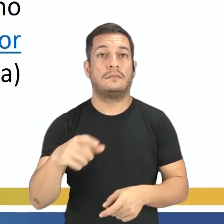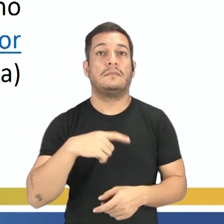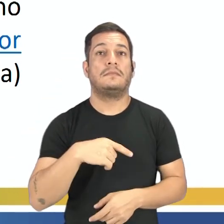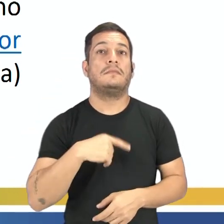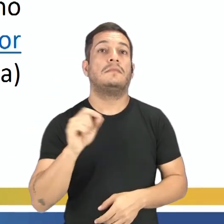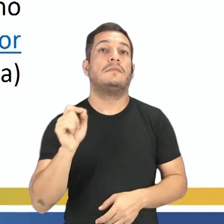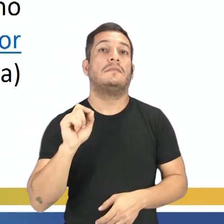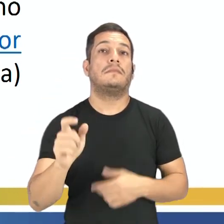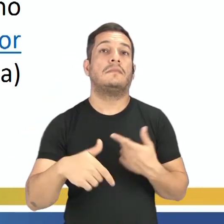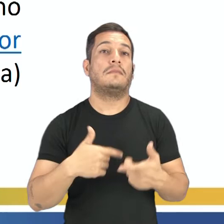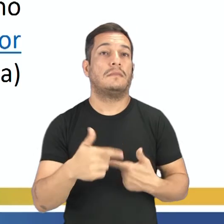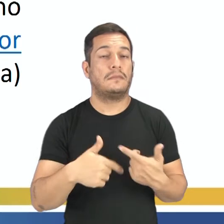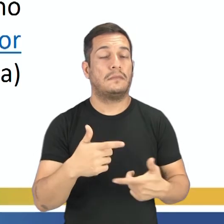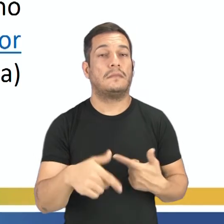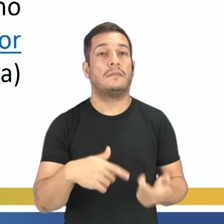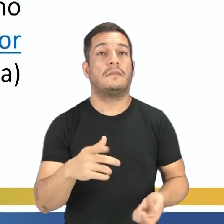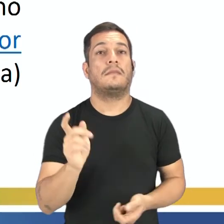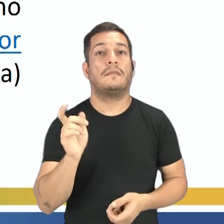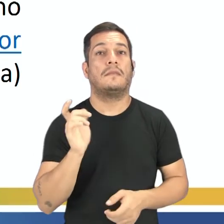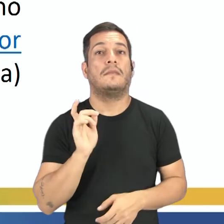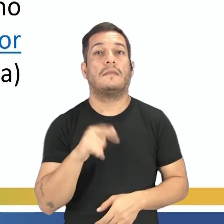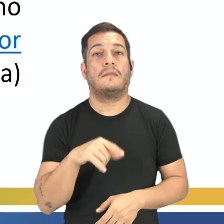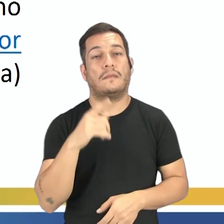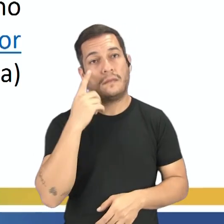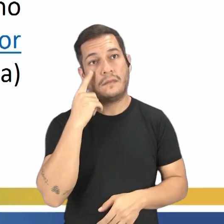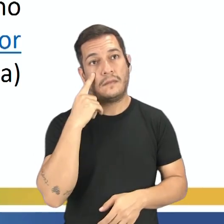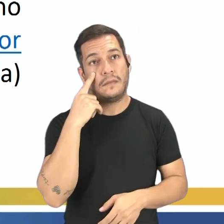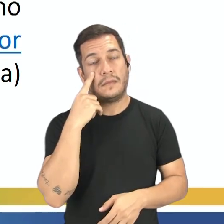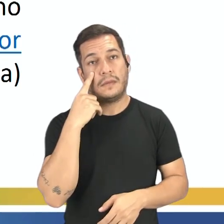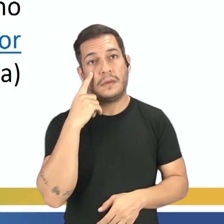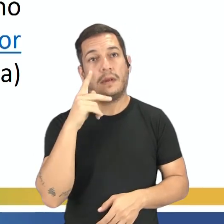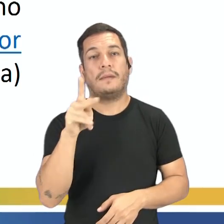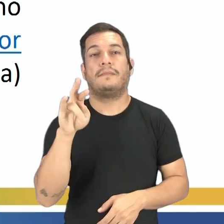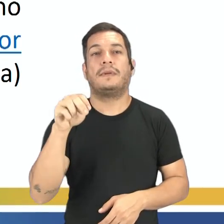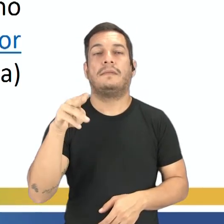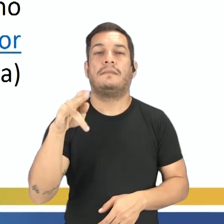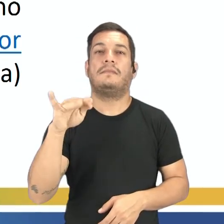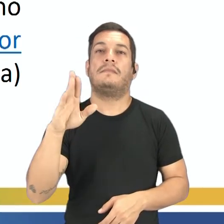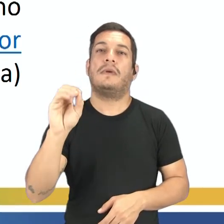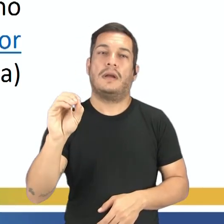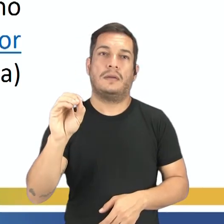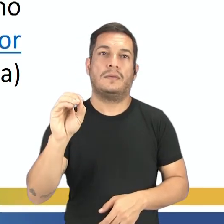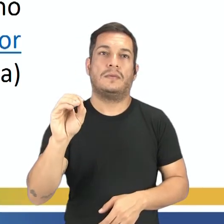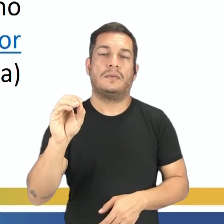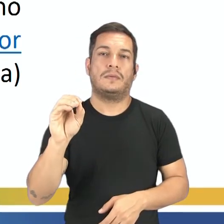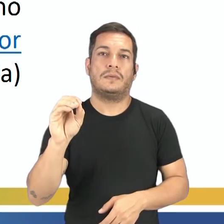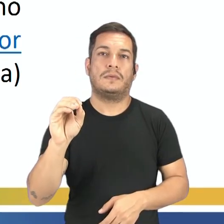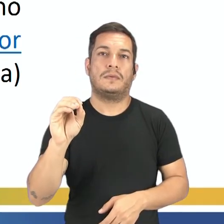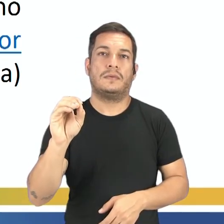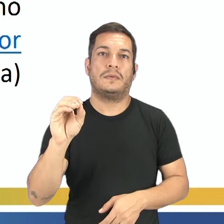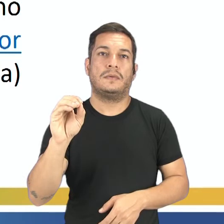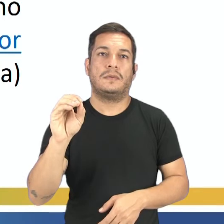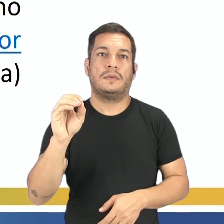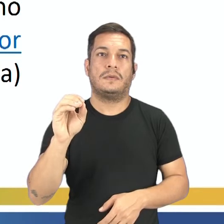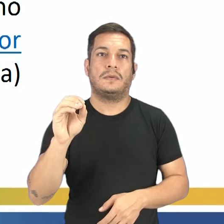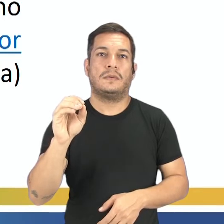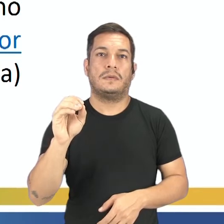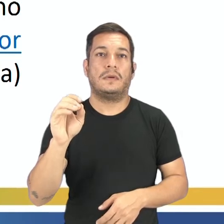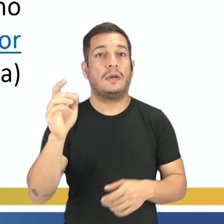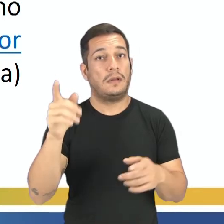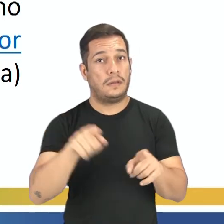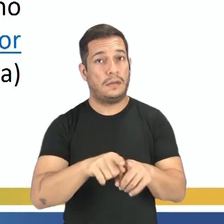a principal atividade, a prática socioeconômica é o setor primário, dentro de quê? Do extrativismo, da agricultura e a